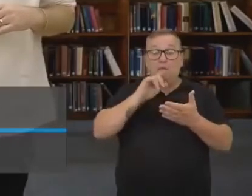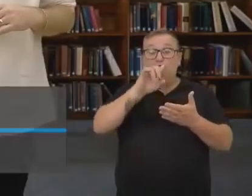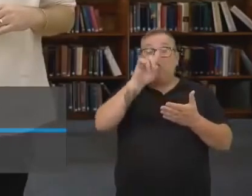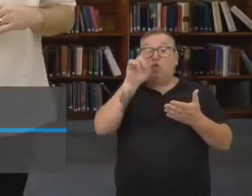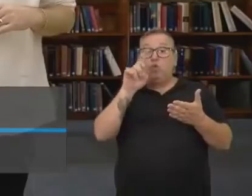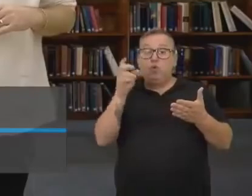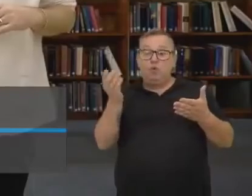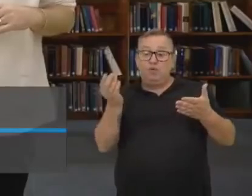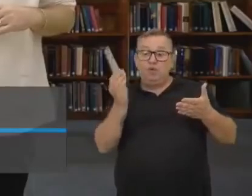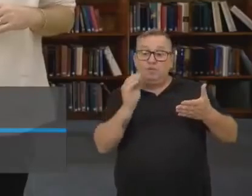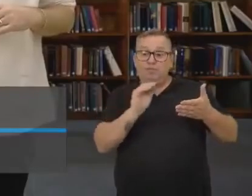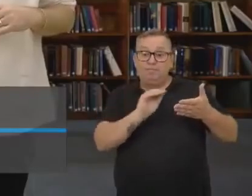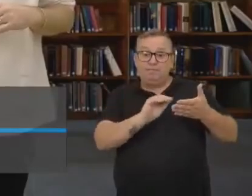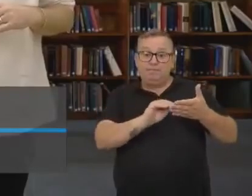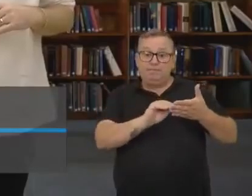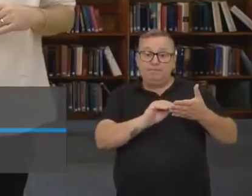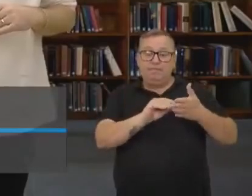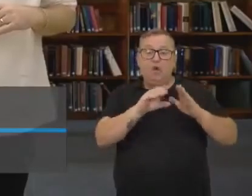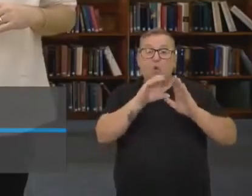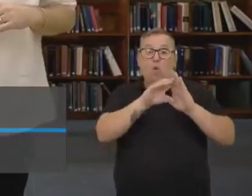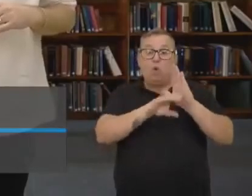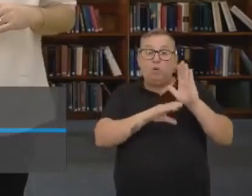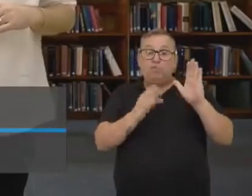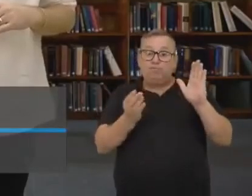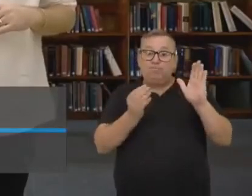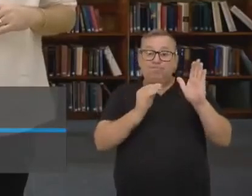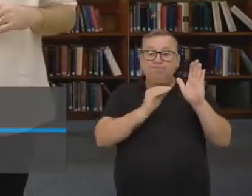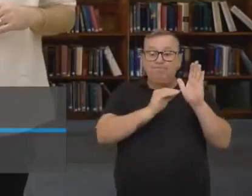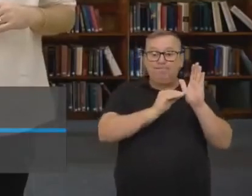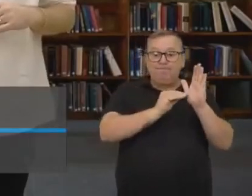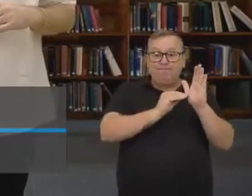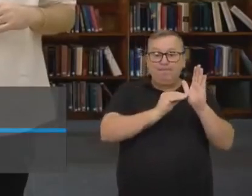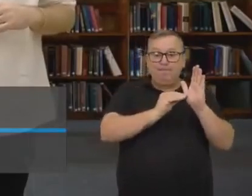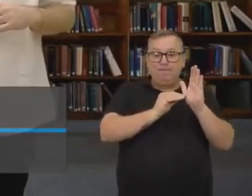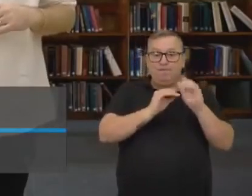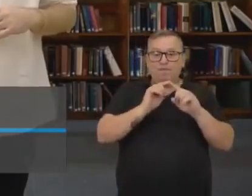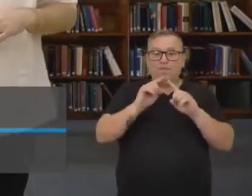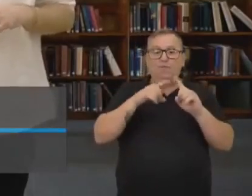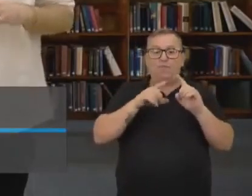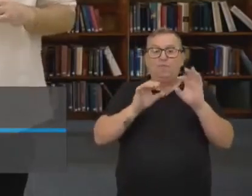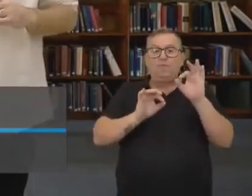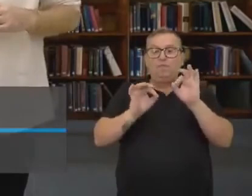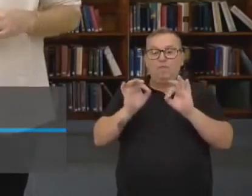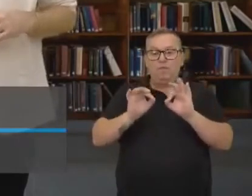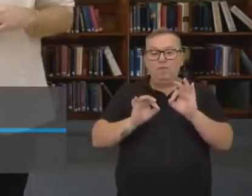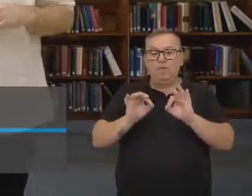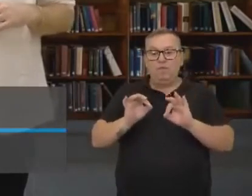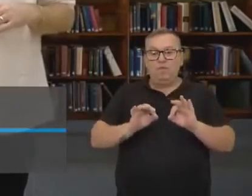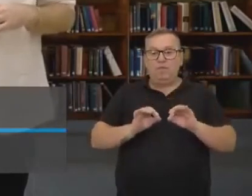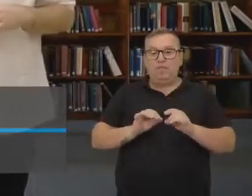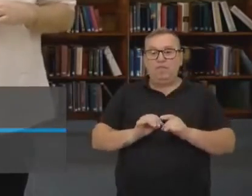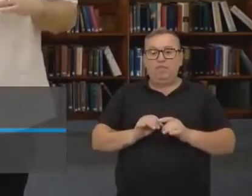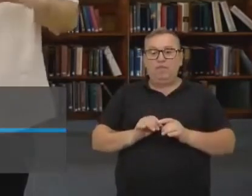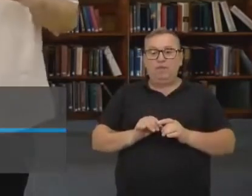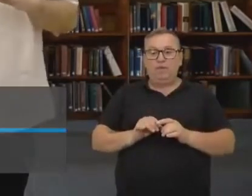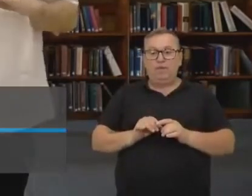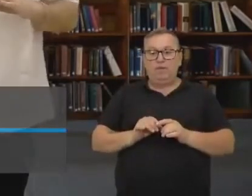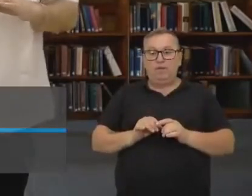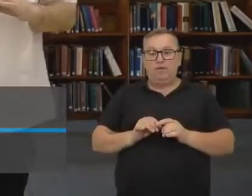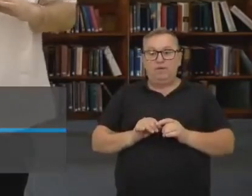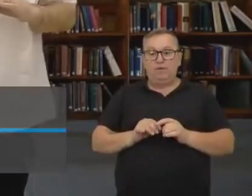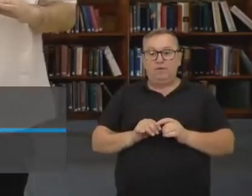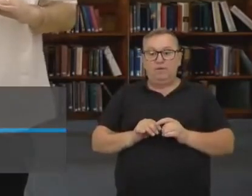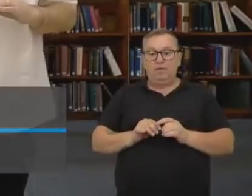alguns componentes curriculares. Então, para manter o quê? Para manter a organização. Exatamente, professor. Mais